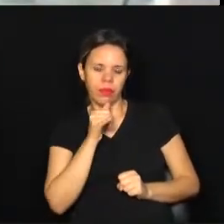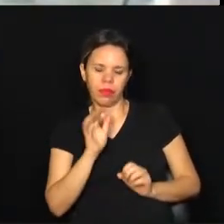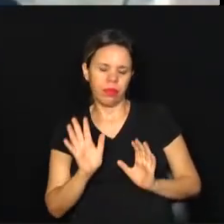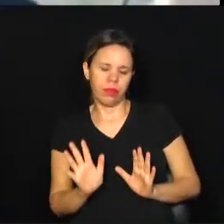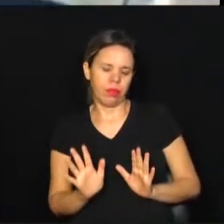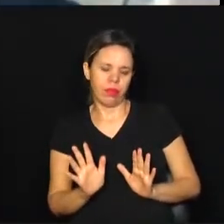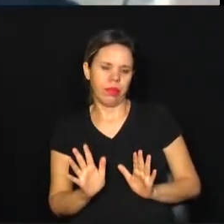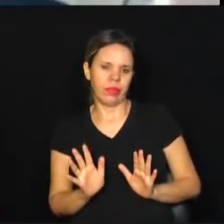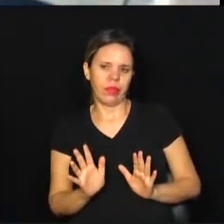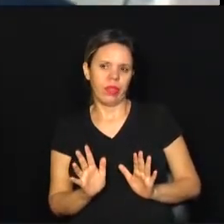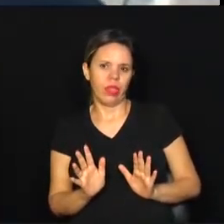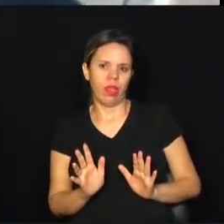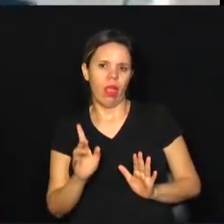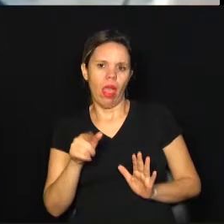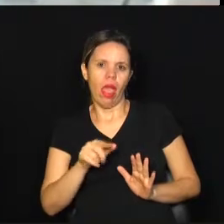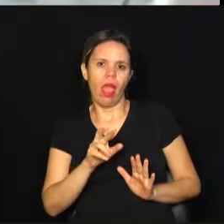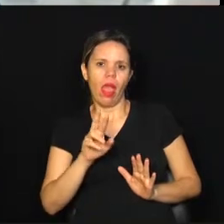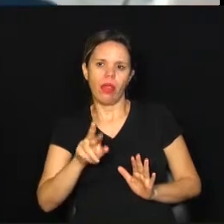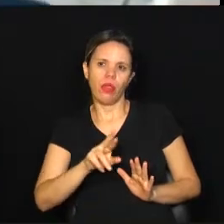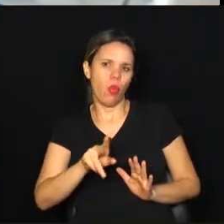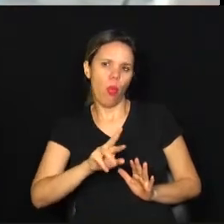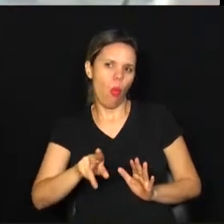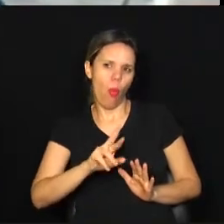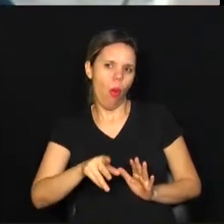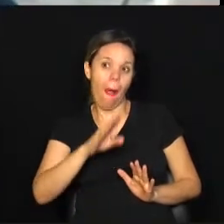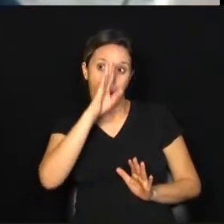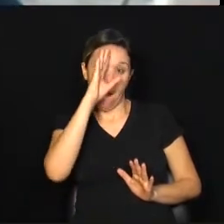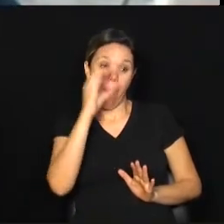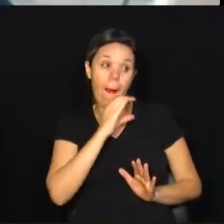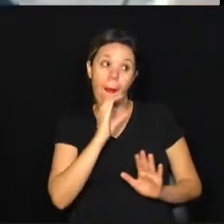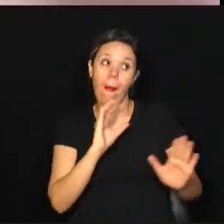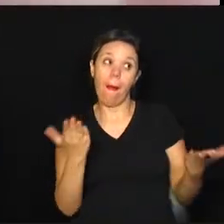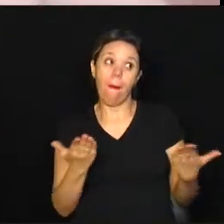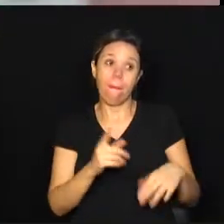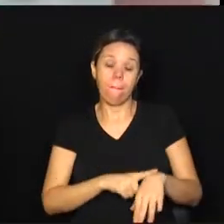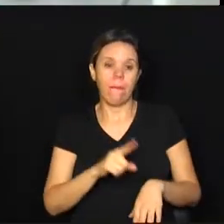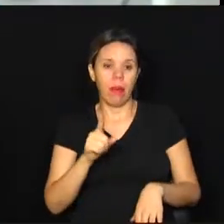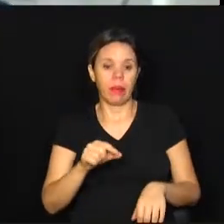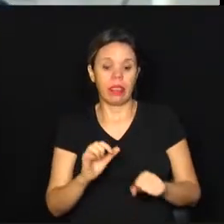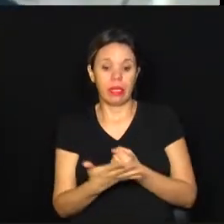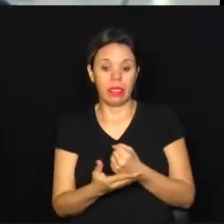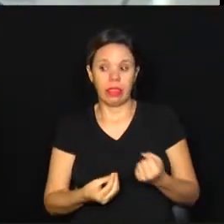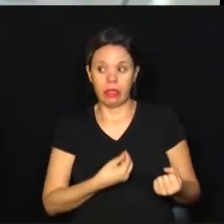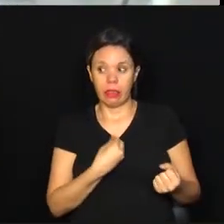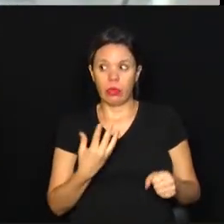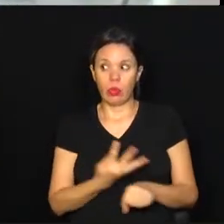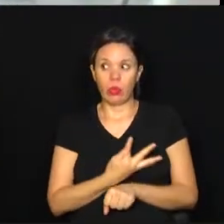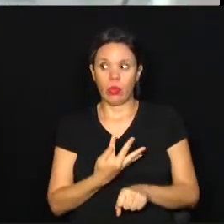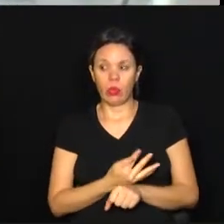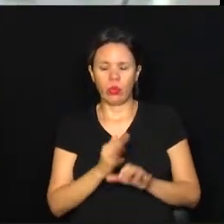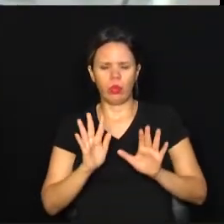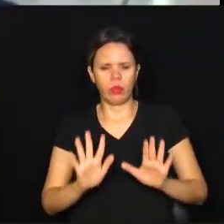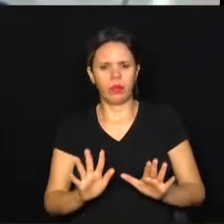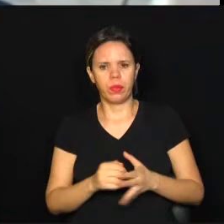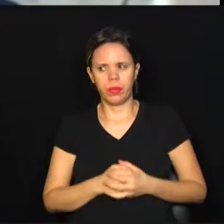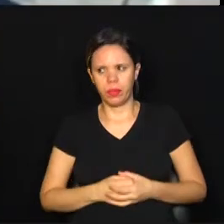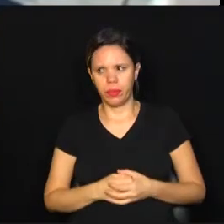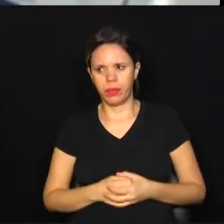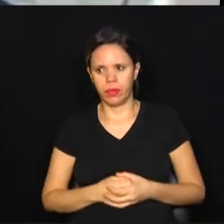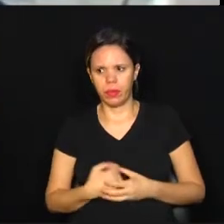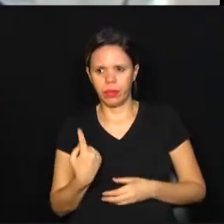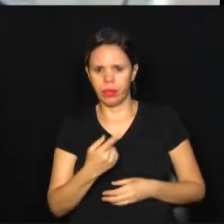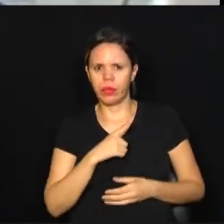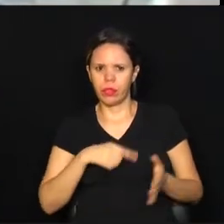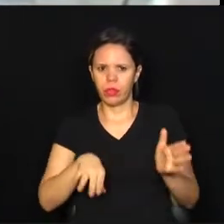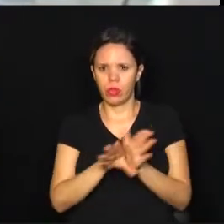pode não figurar como uma prioridade desse momento aqui que nós estamos vivendo. Mas o que nós